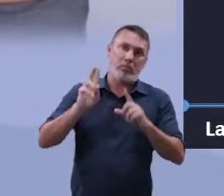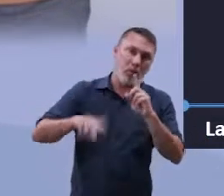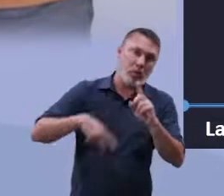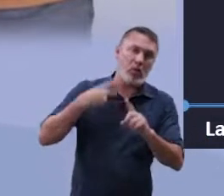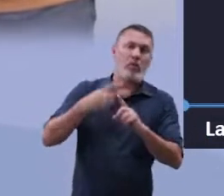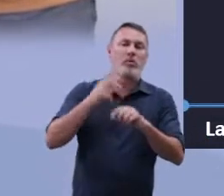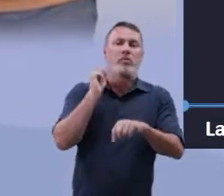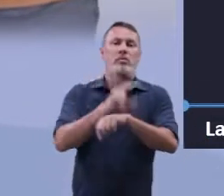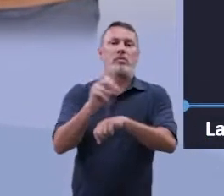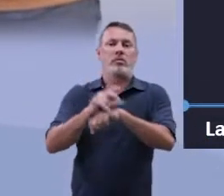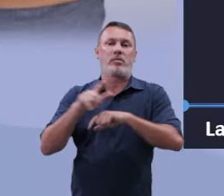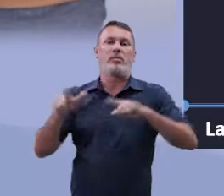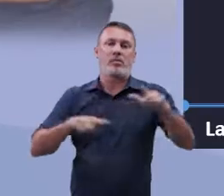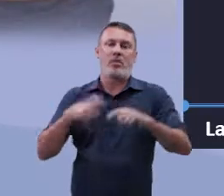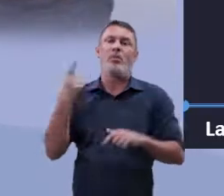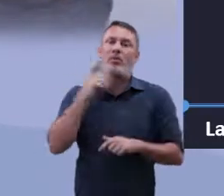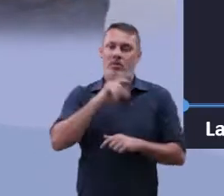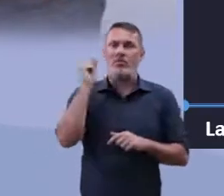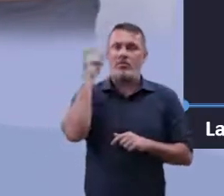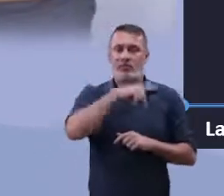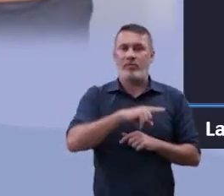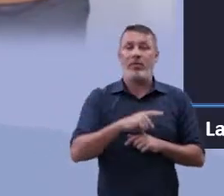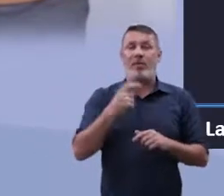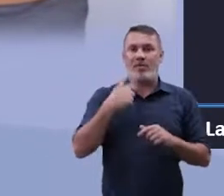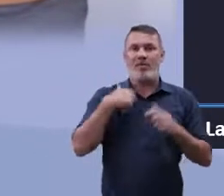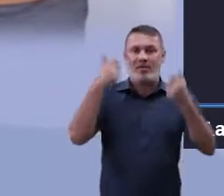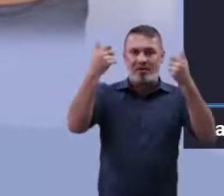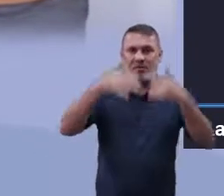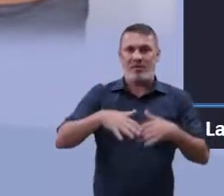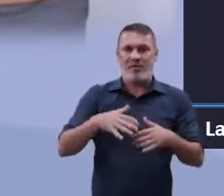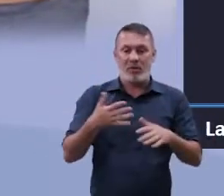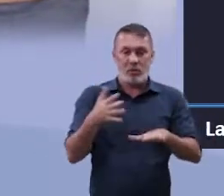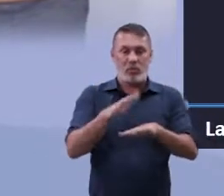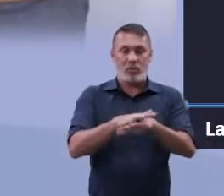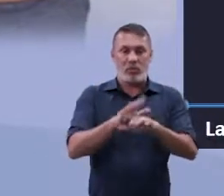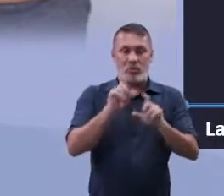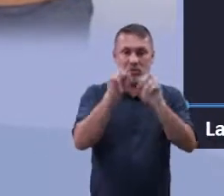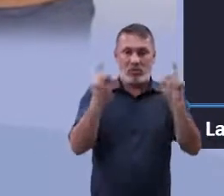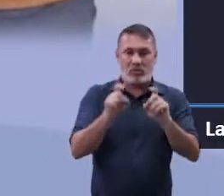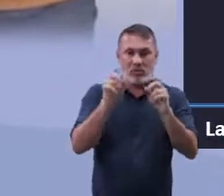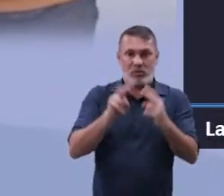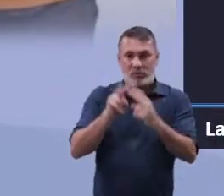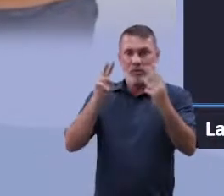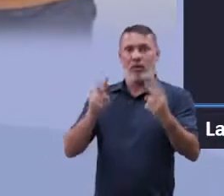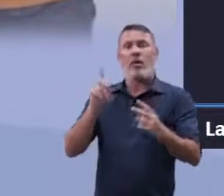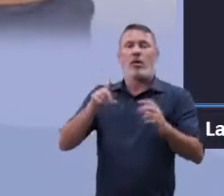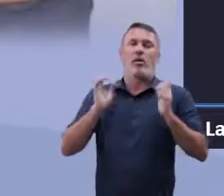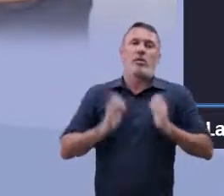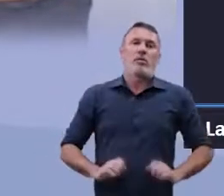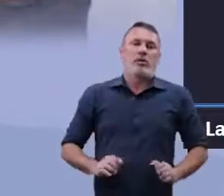emprego. Né? É aquilo que eu falei com vocês. A inclusão digital deve ser vista como um ponto de vista ético.